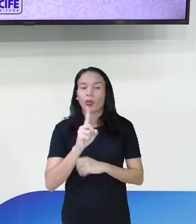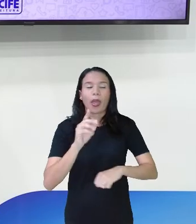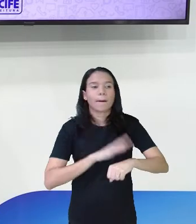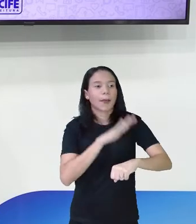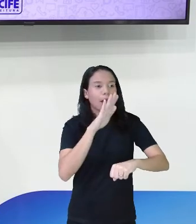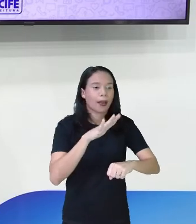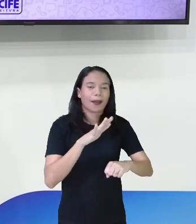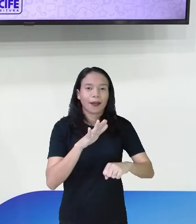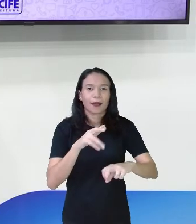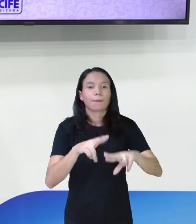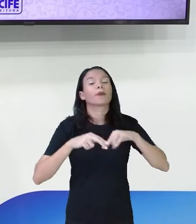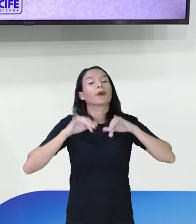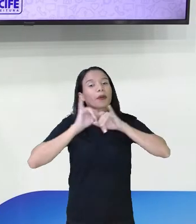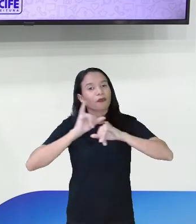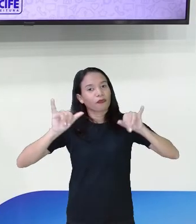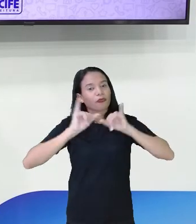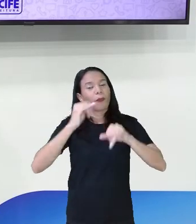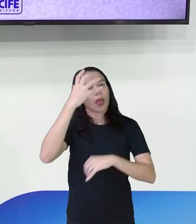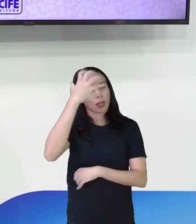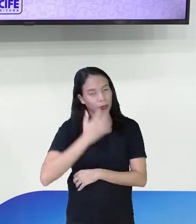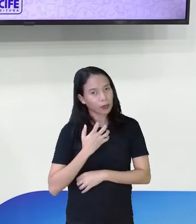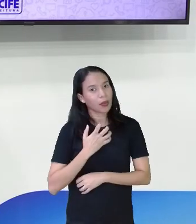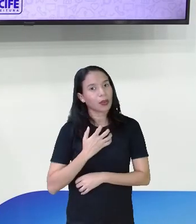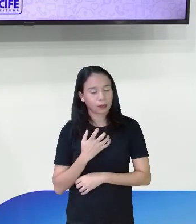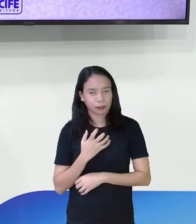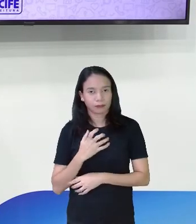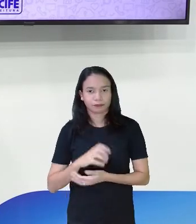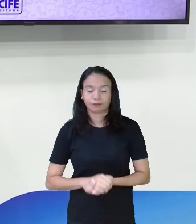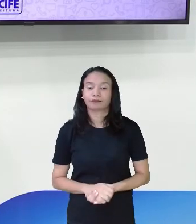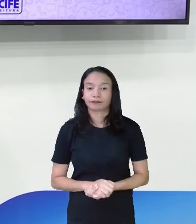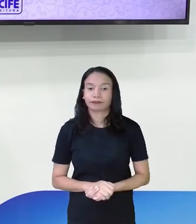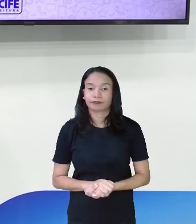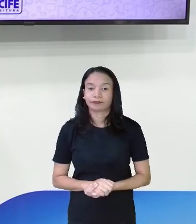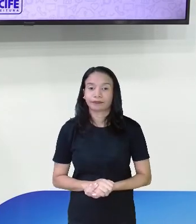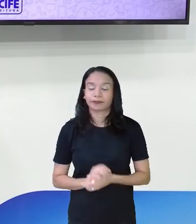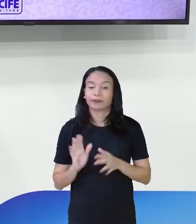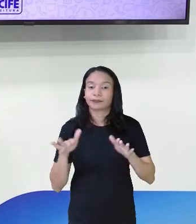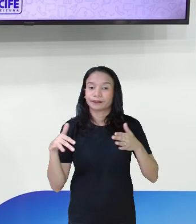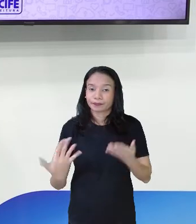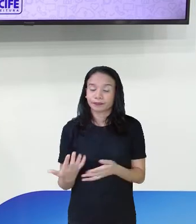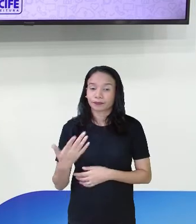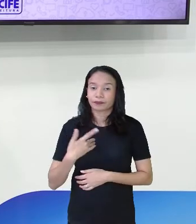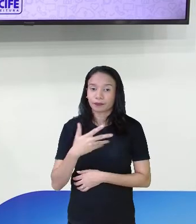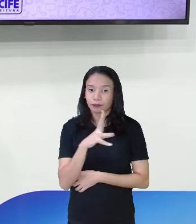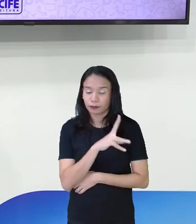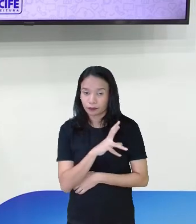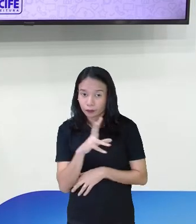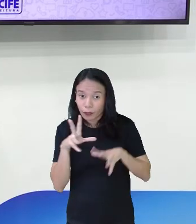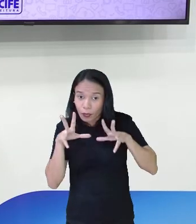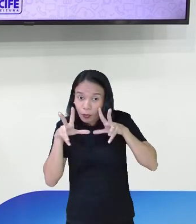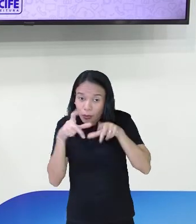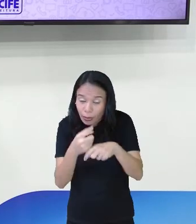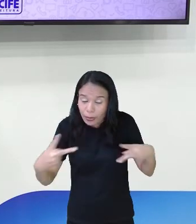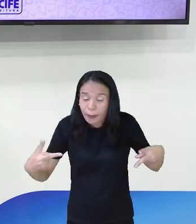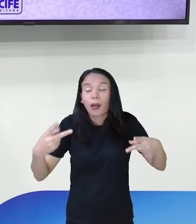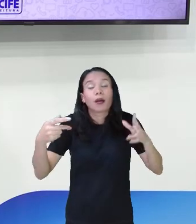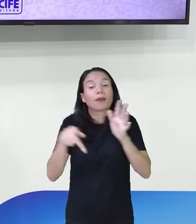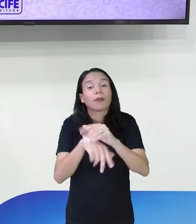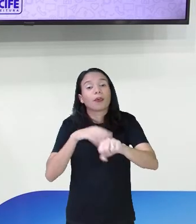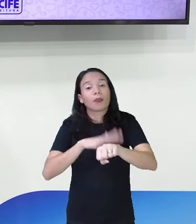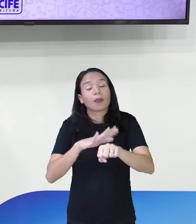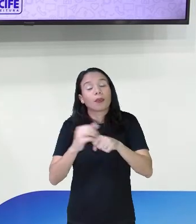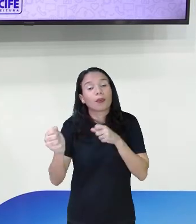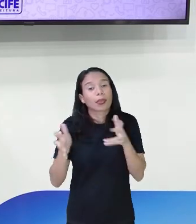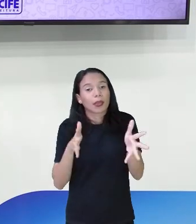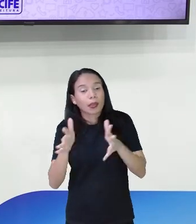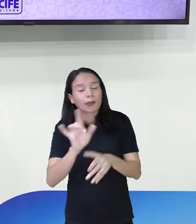imediata, porque isso é uma informação muito séria. Então, quando o animal, por um determinado período longo de tempo, não é